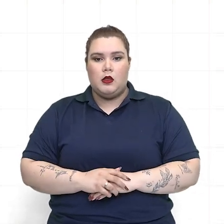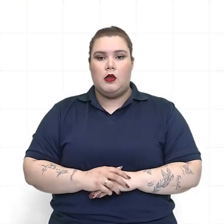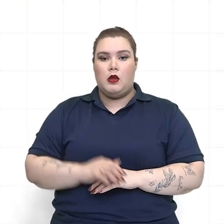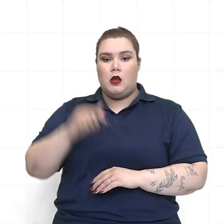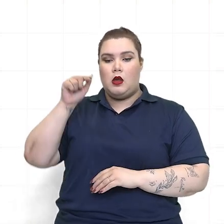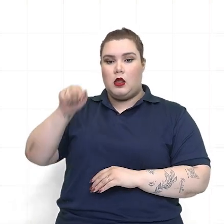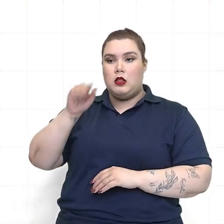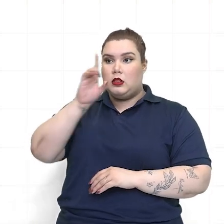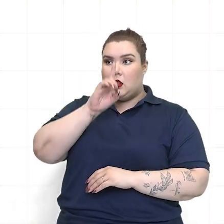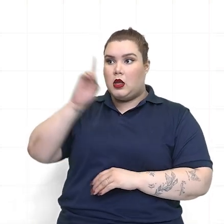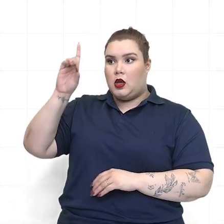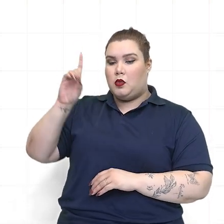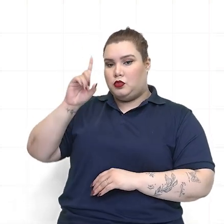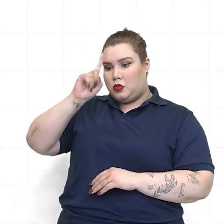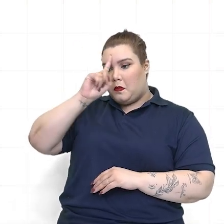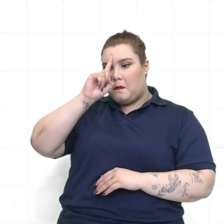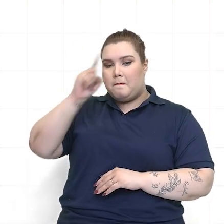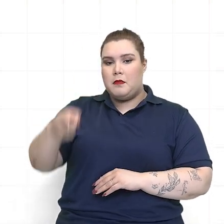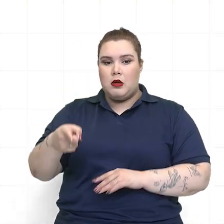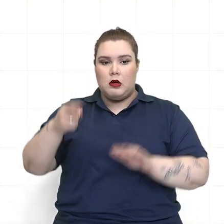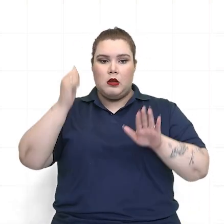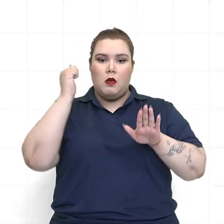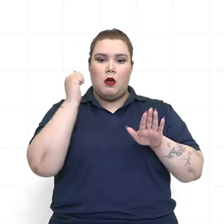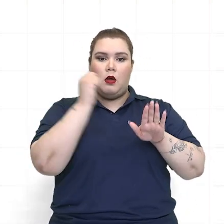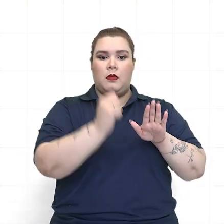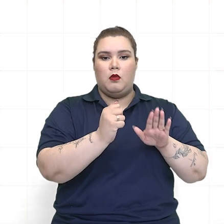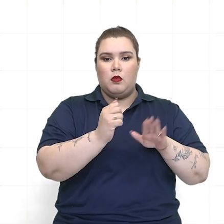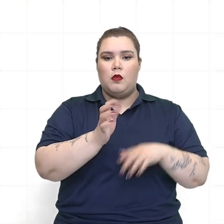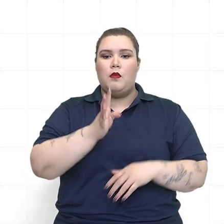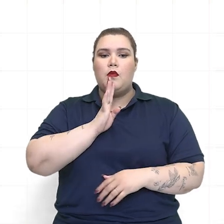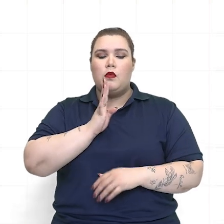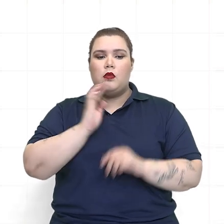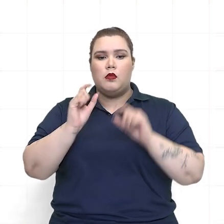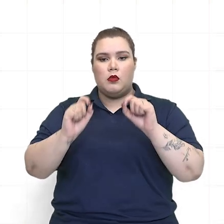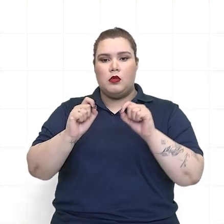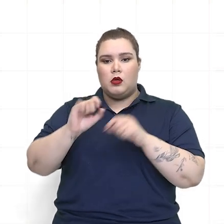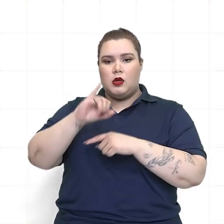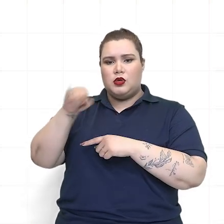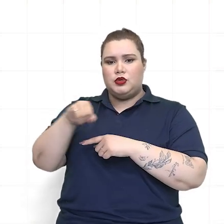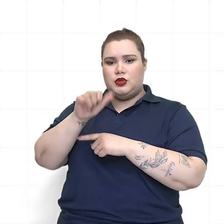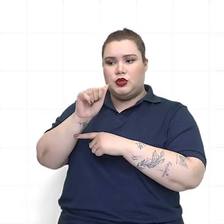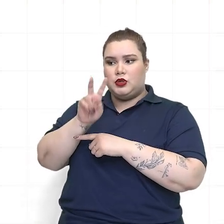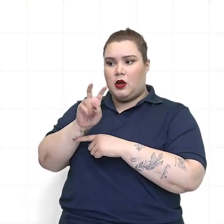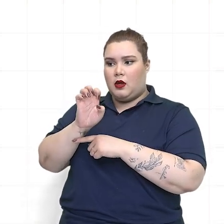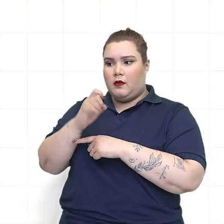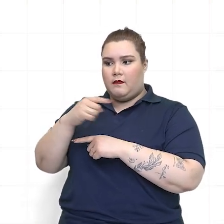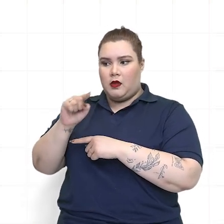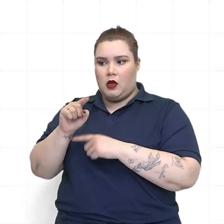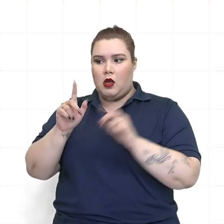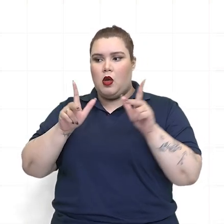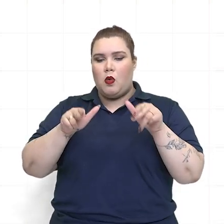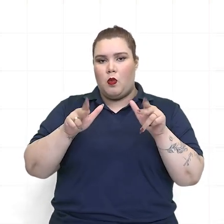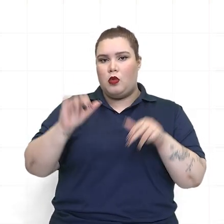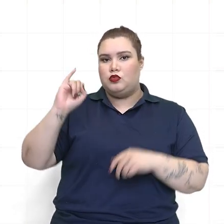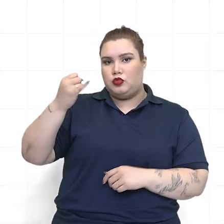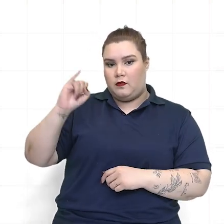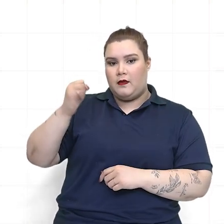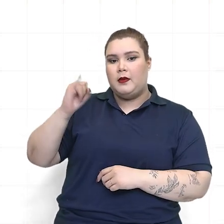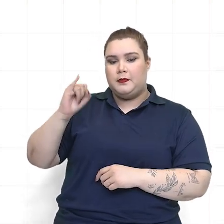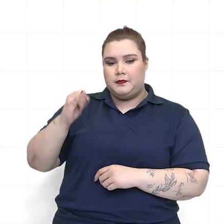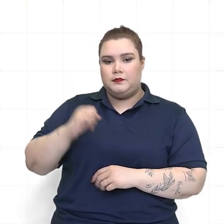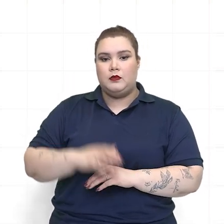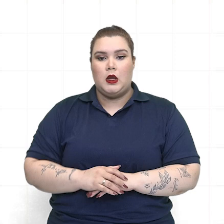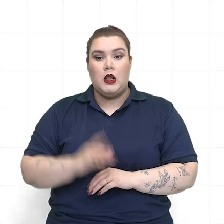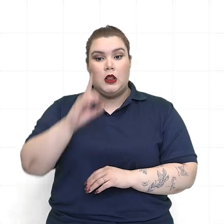uma profecia de Deus, conhecido como Javé pelos hebreus. E Deus prometeu